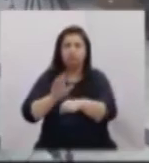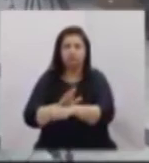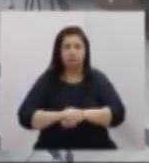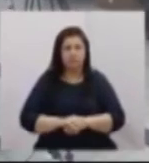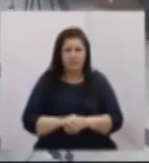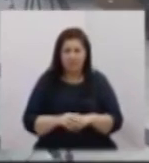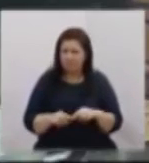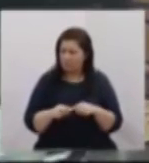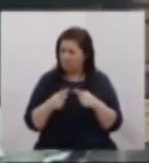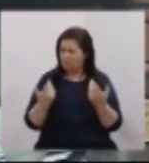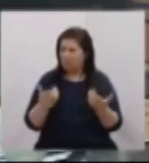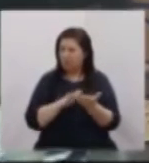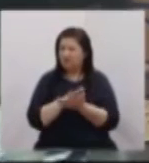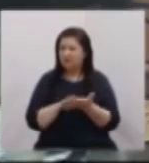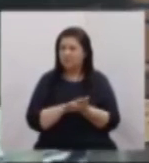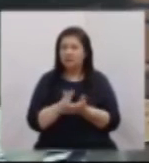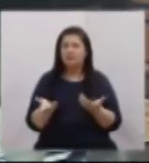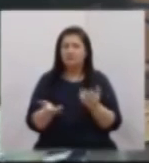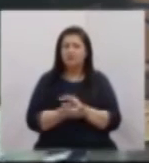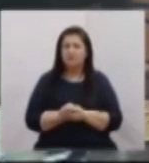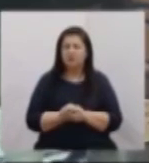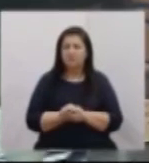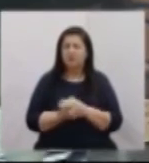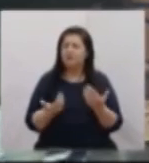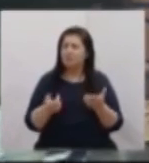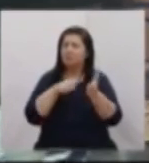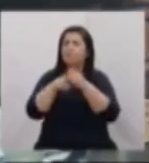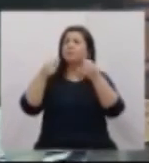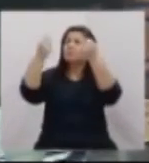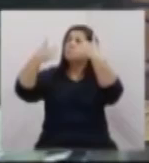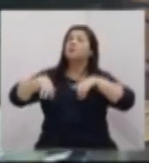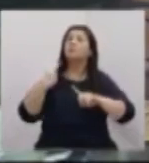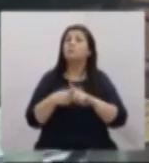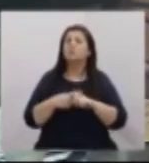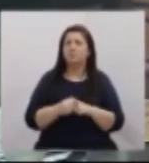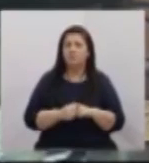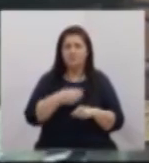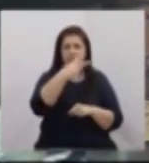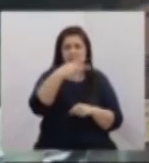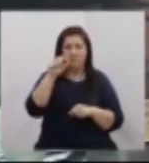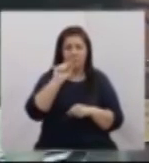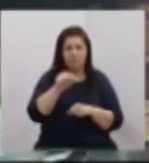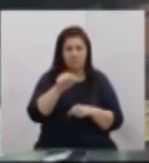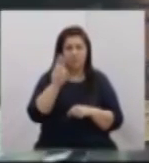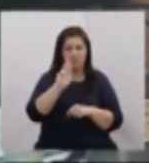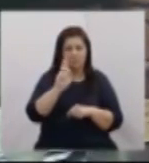está sendo cumprido, e eu peço aqui esclarecimentos, sobretudo os 22 mil reais que